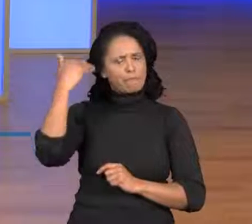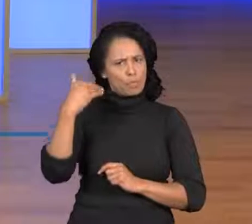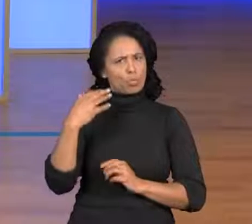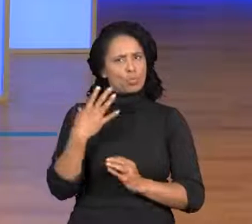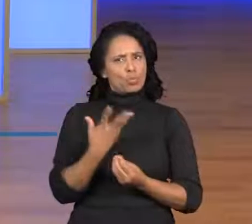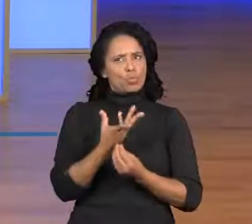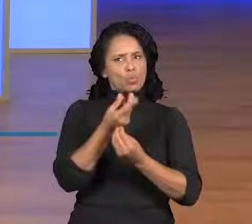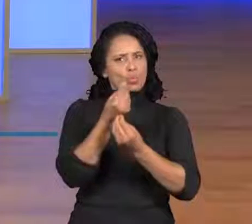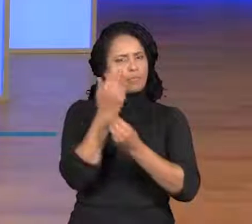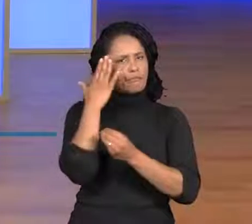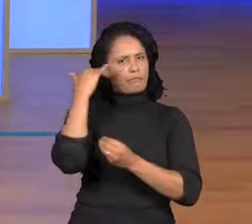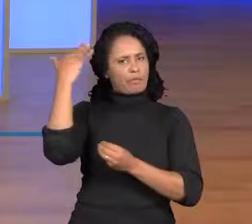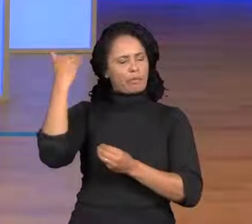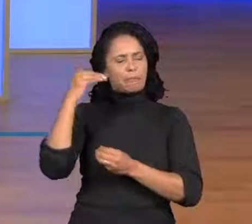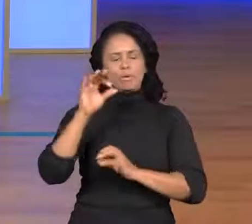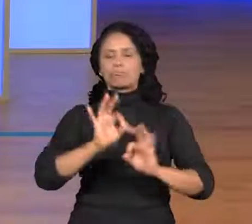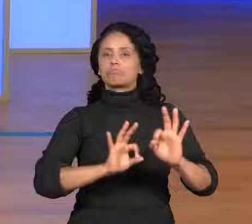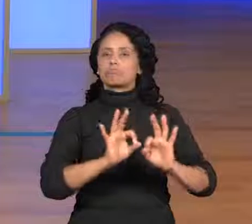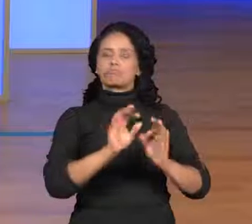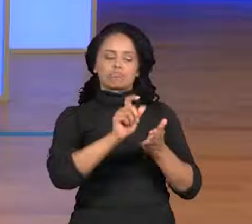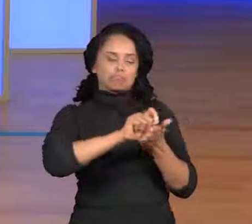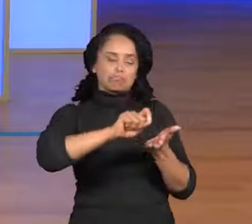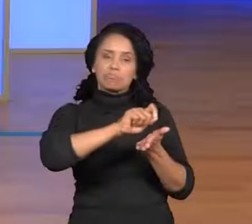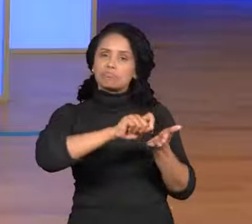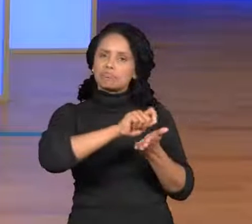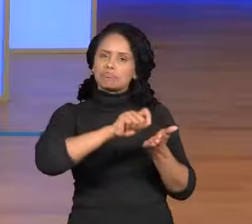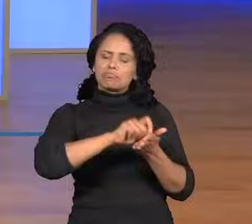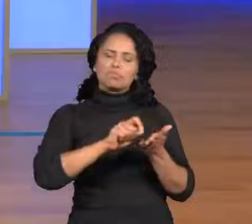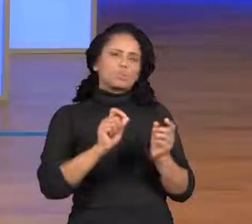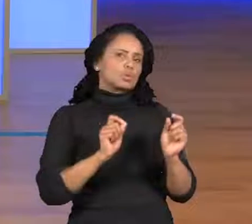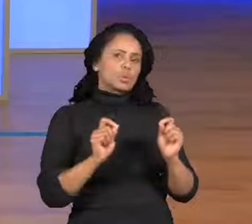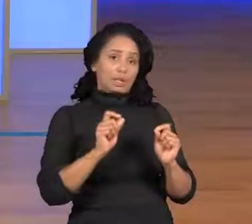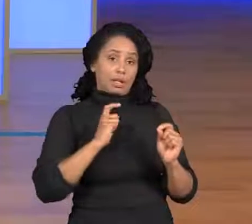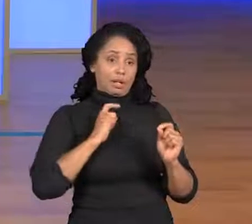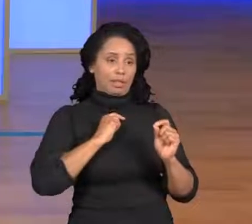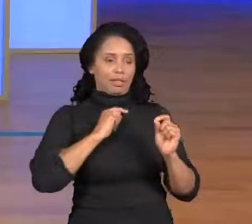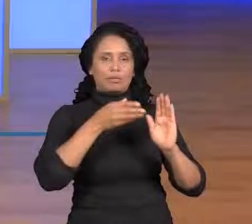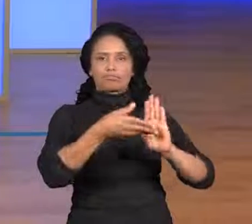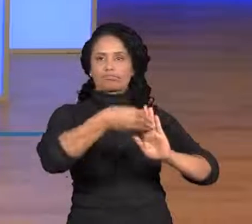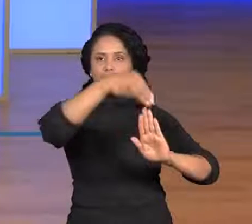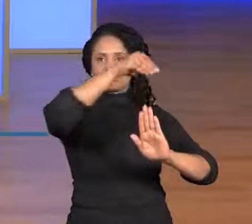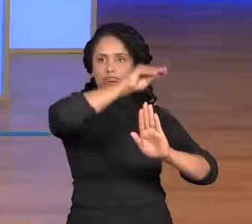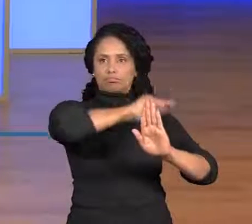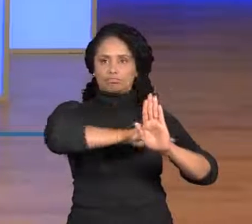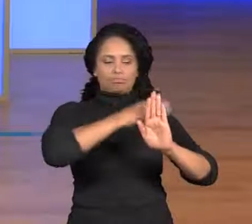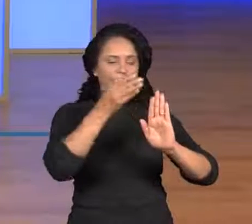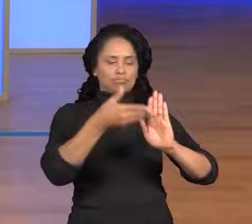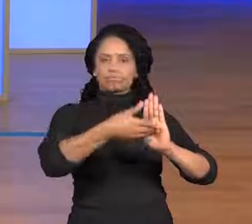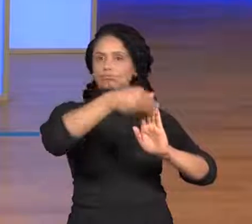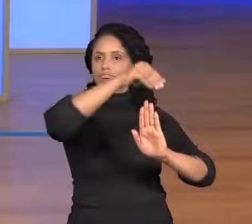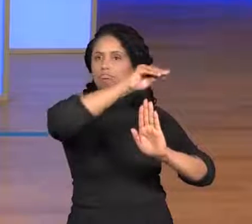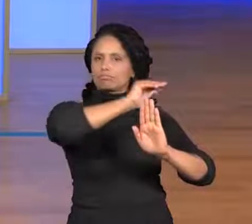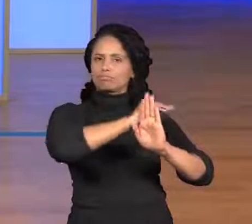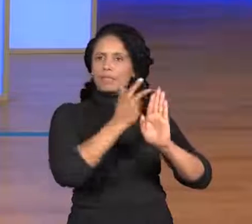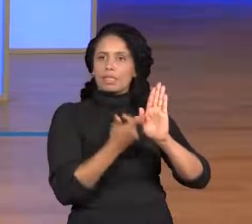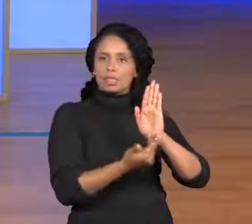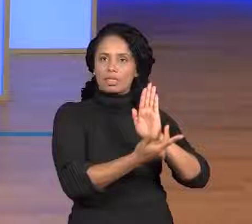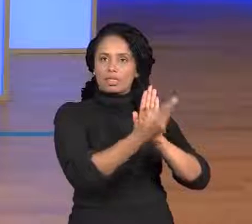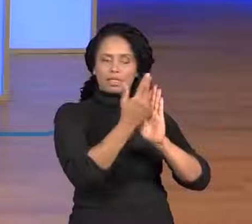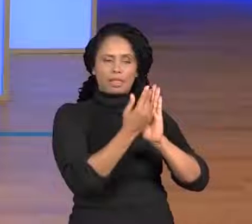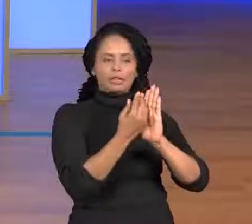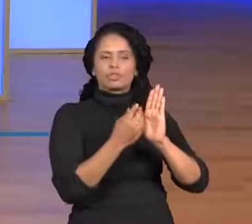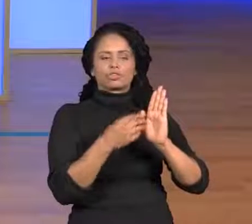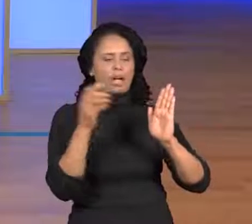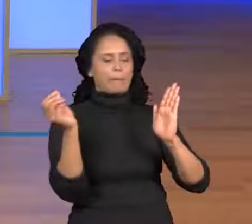também, eles fazem um esboço numa tela, depois eles pintam. Tem artista que já pinta direto, que já